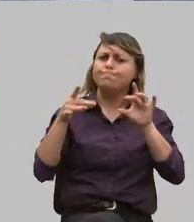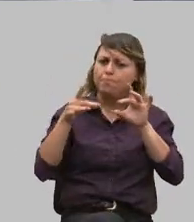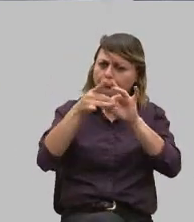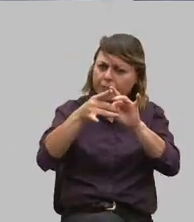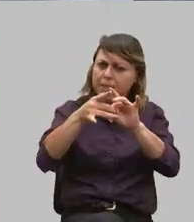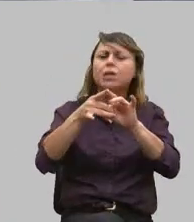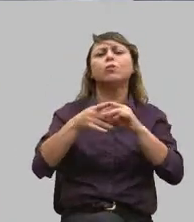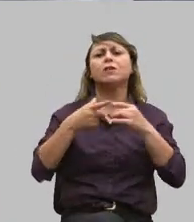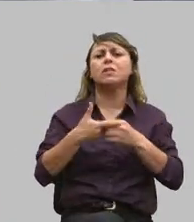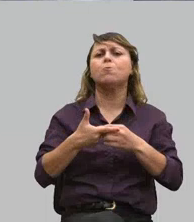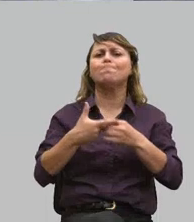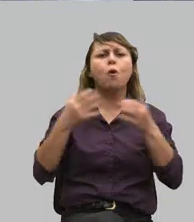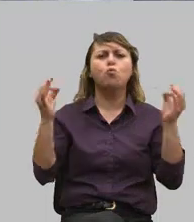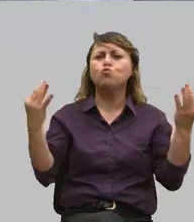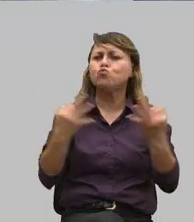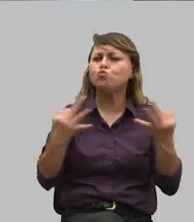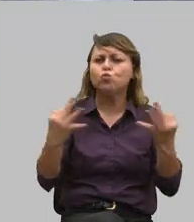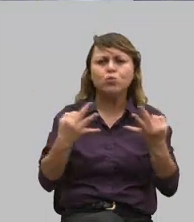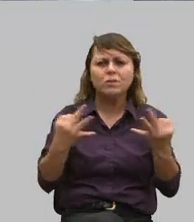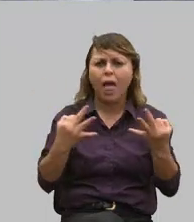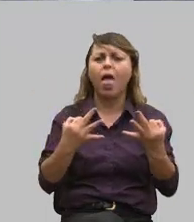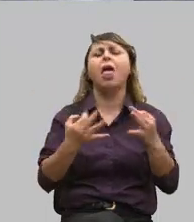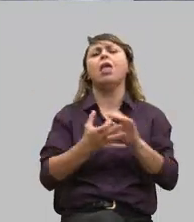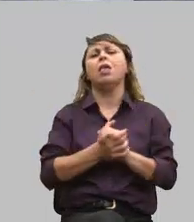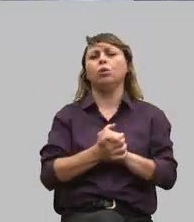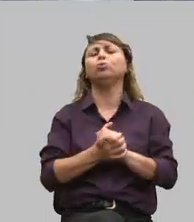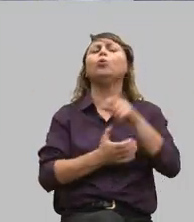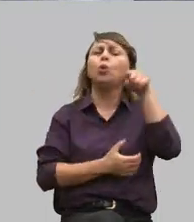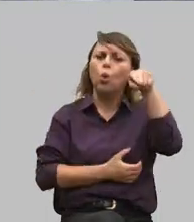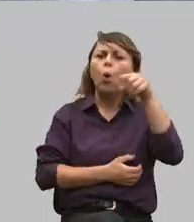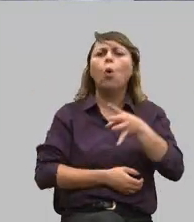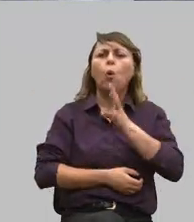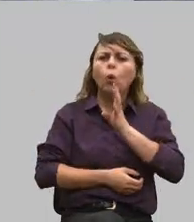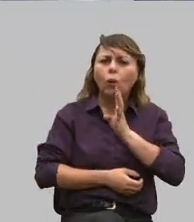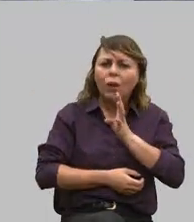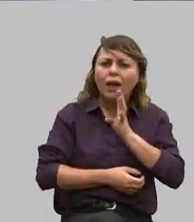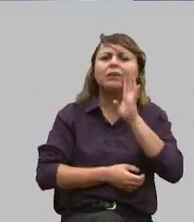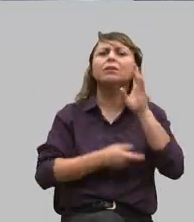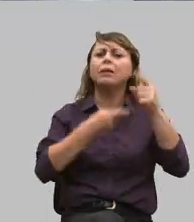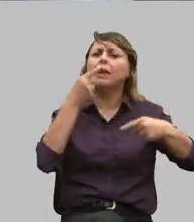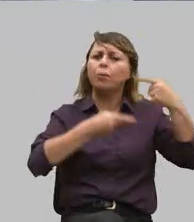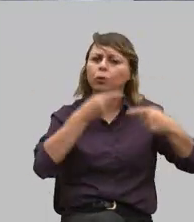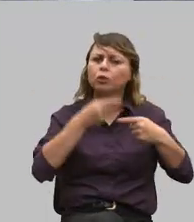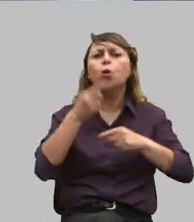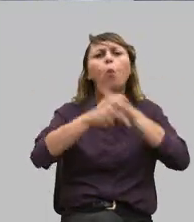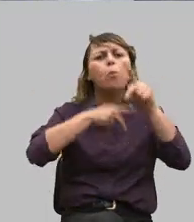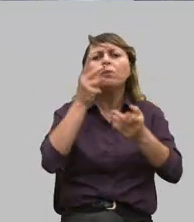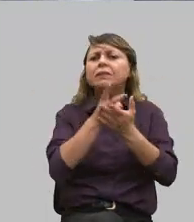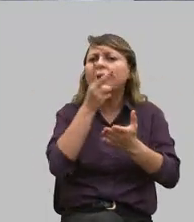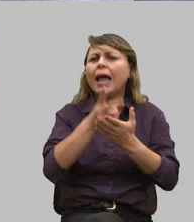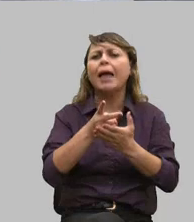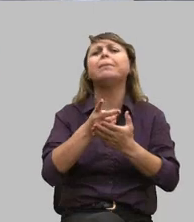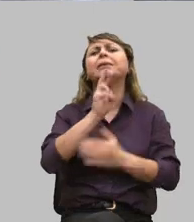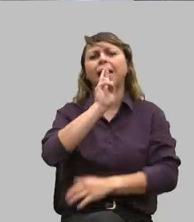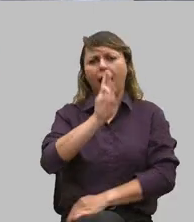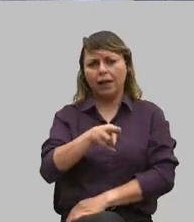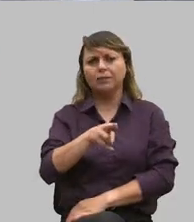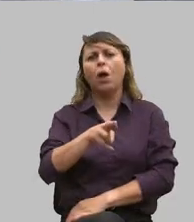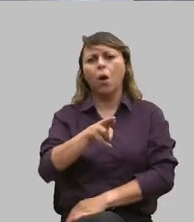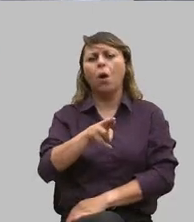tenho certeza política na verdade todo mundo tem uma desconfiança muito grande da política e o povo tem razão mas o momento desse aqui é um momento